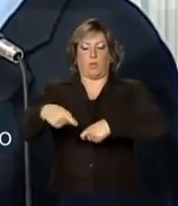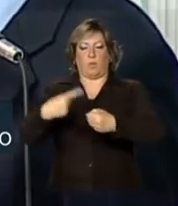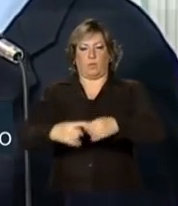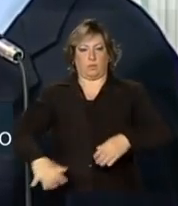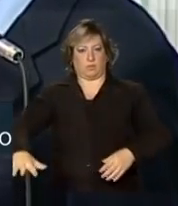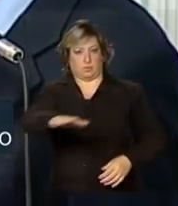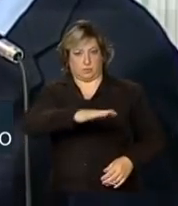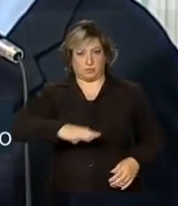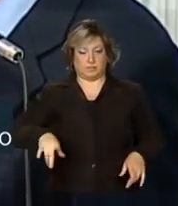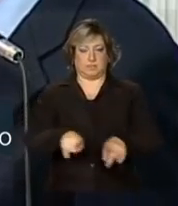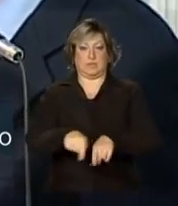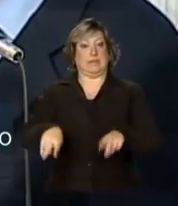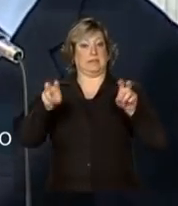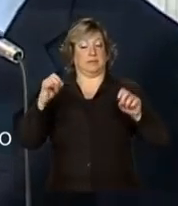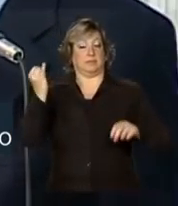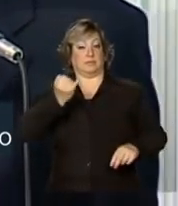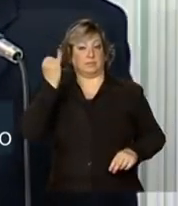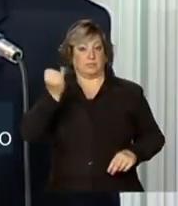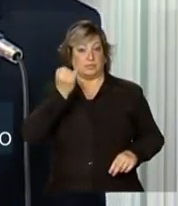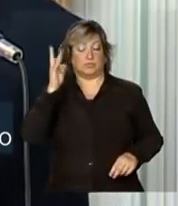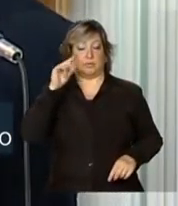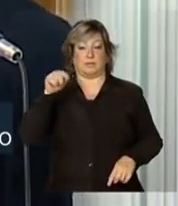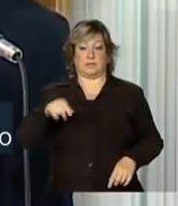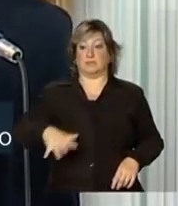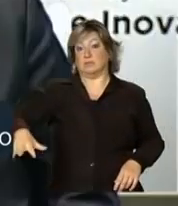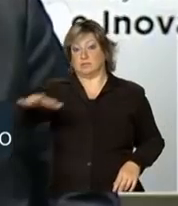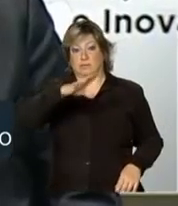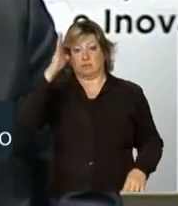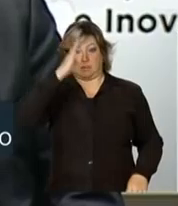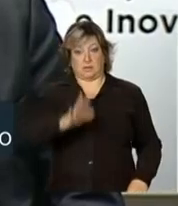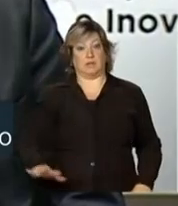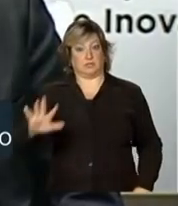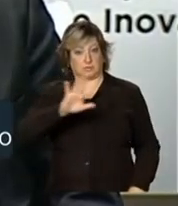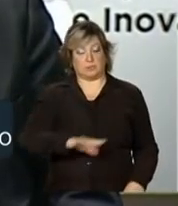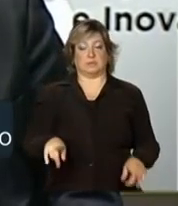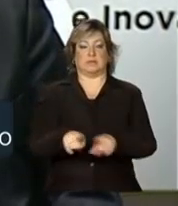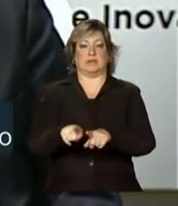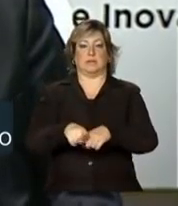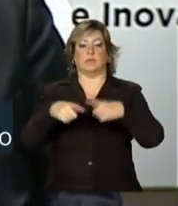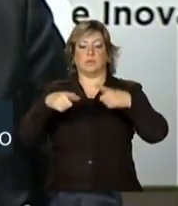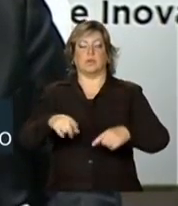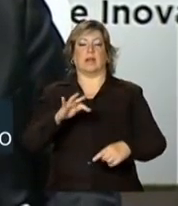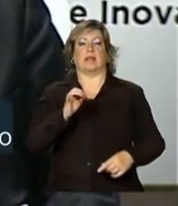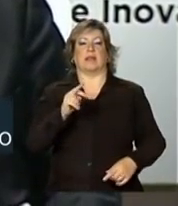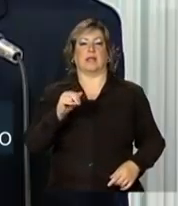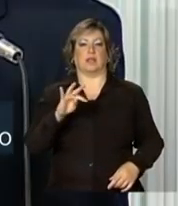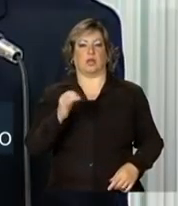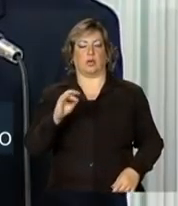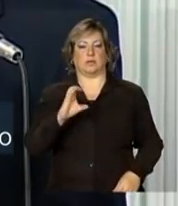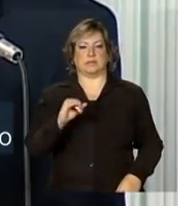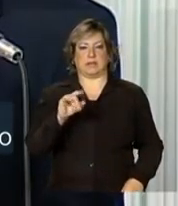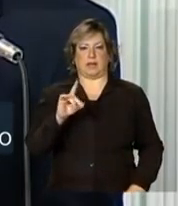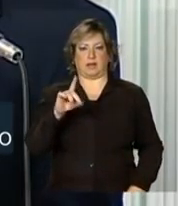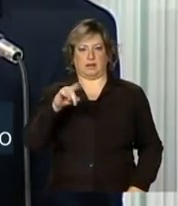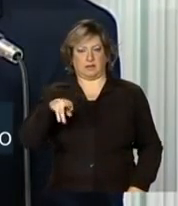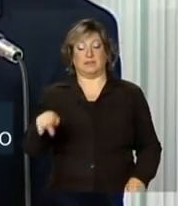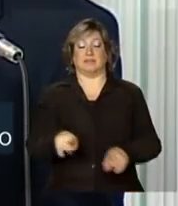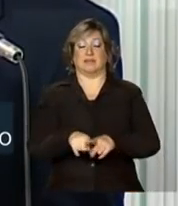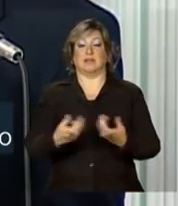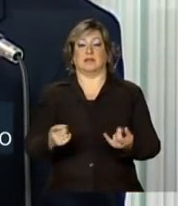secretário executivo, tema importantíssimo nesse cenário nacional, e territórios da cidadania, a violência contra a